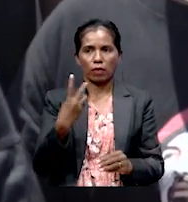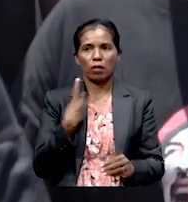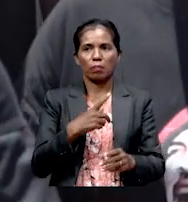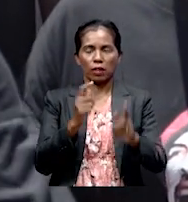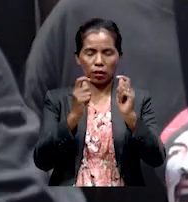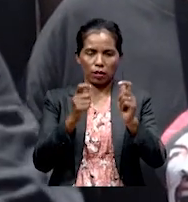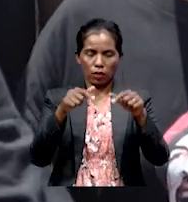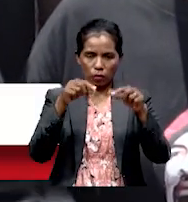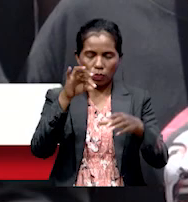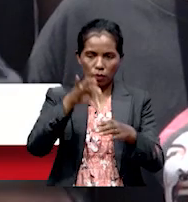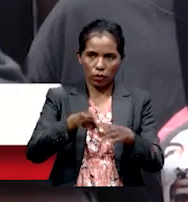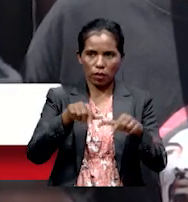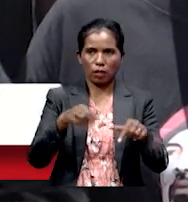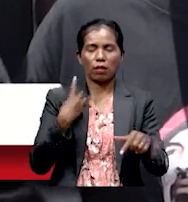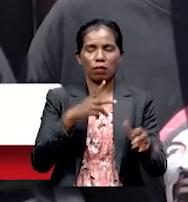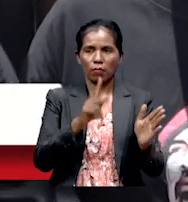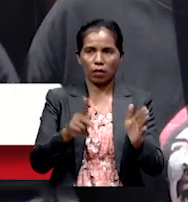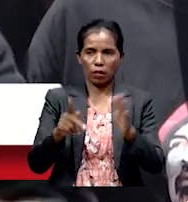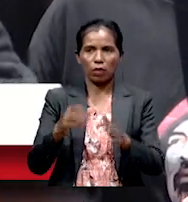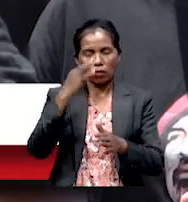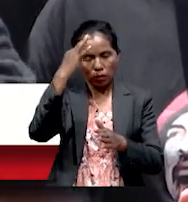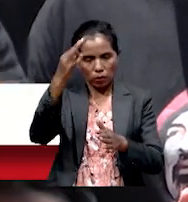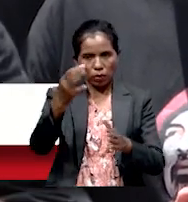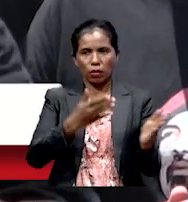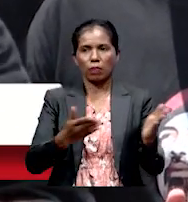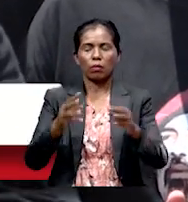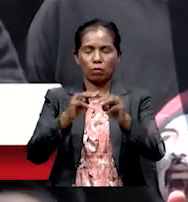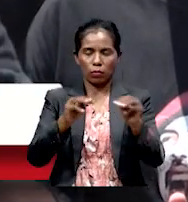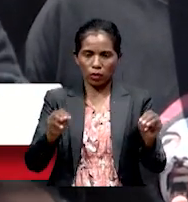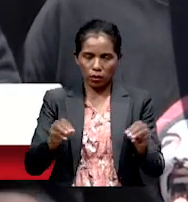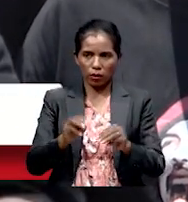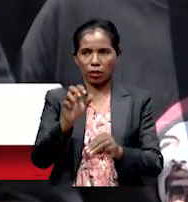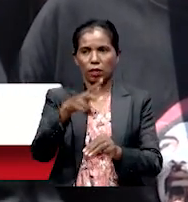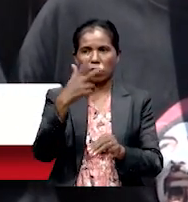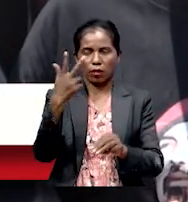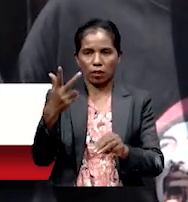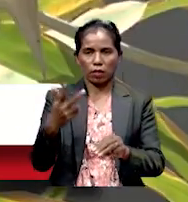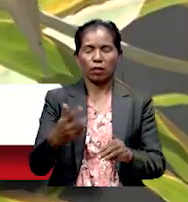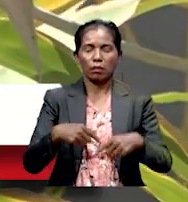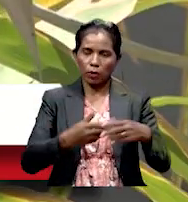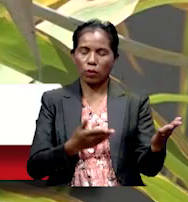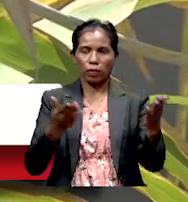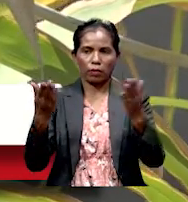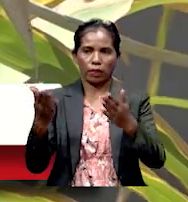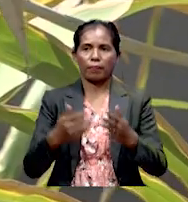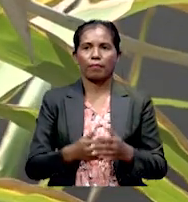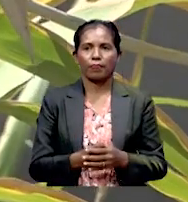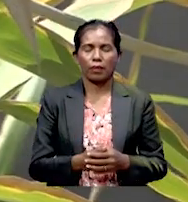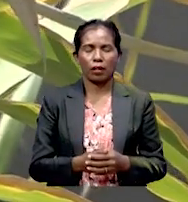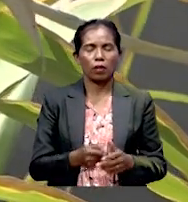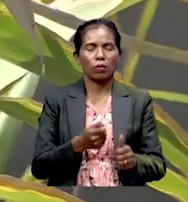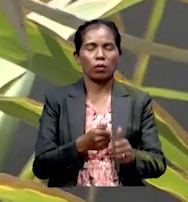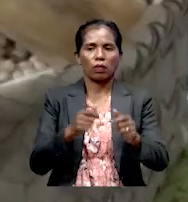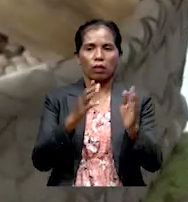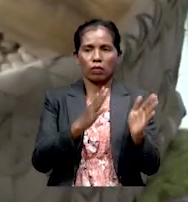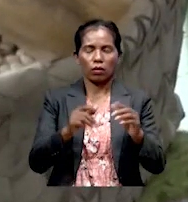hele ihané, ha unha falano, ha unha baira selori ba município, o município três escrito en selori ba hoto. Turi plano, movimento Brigada Xanana